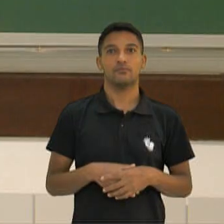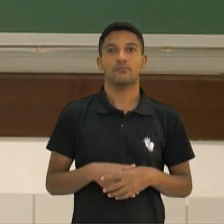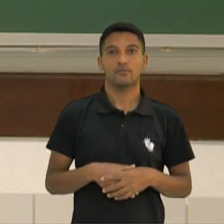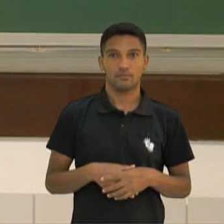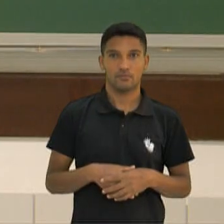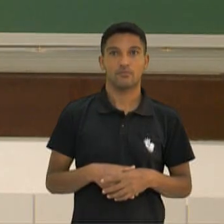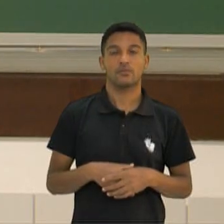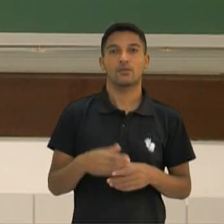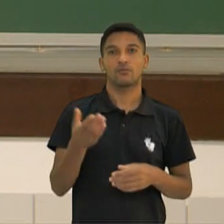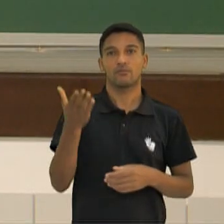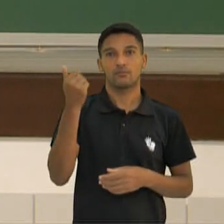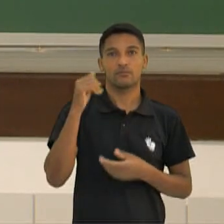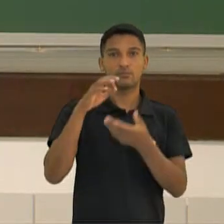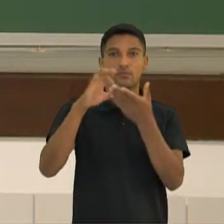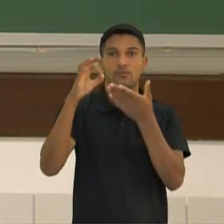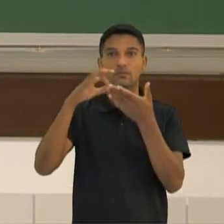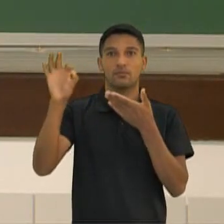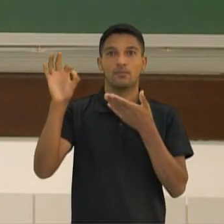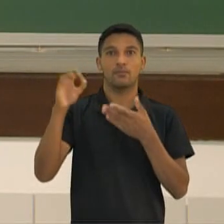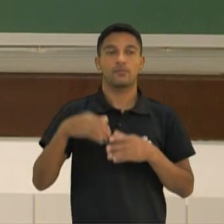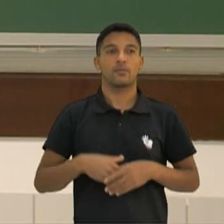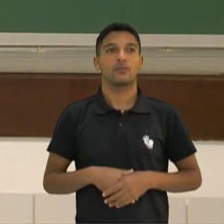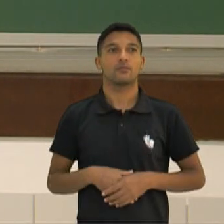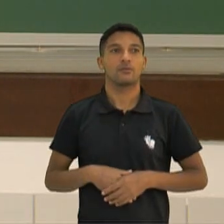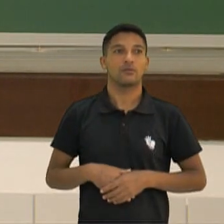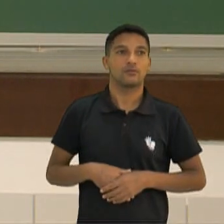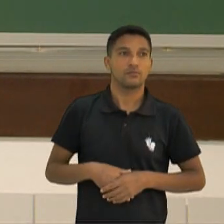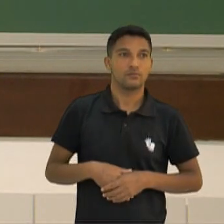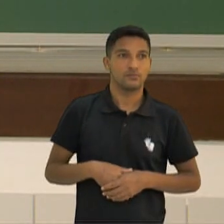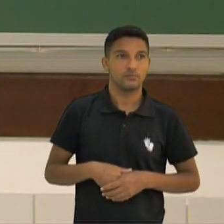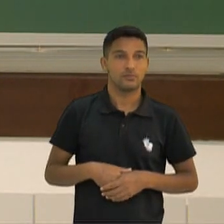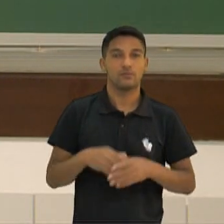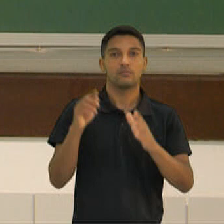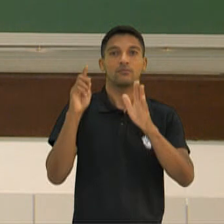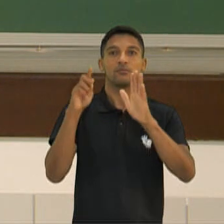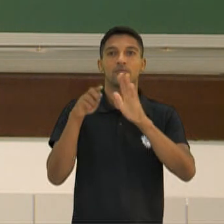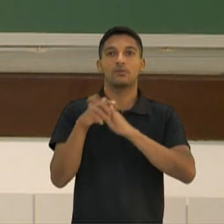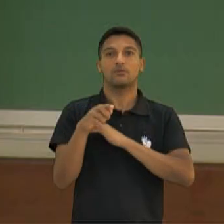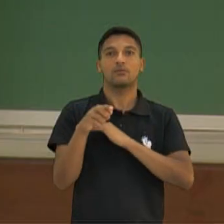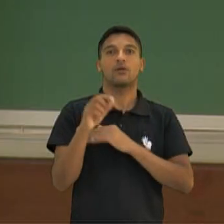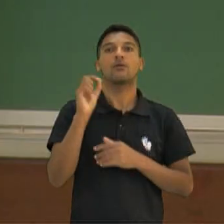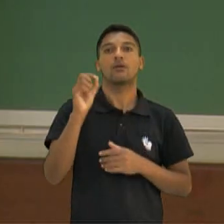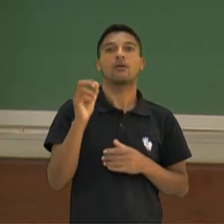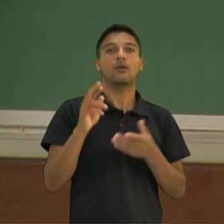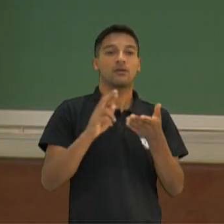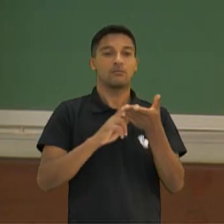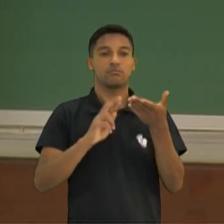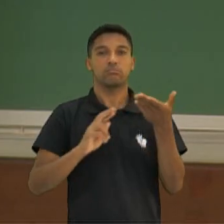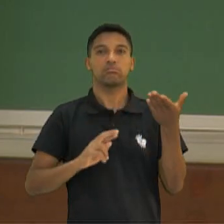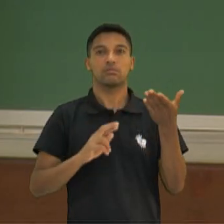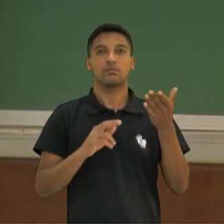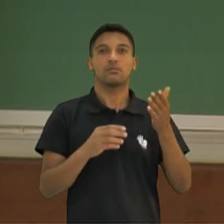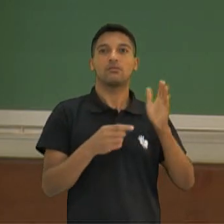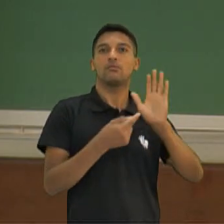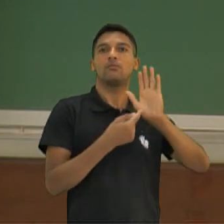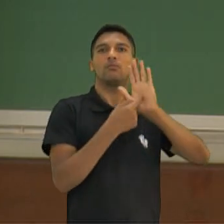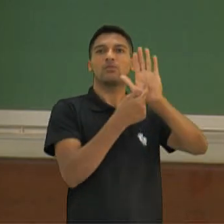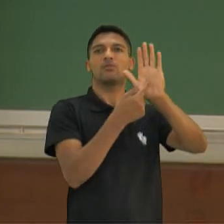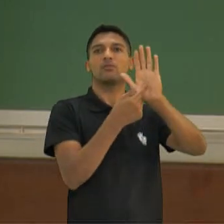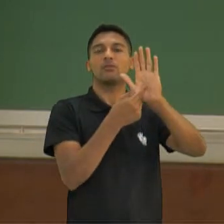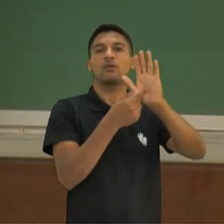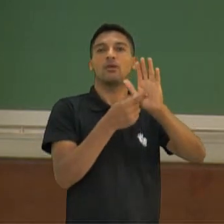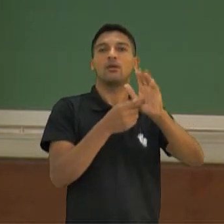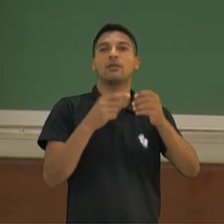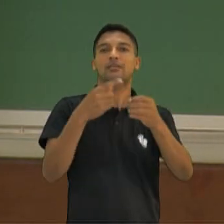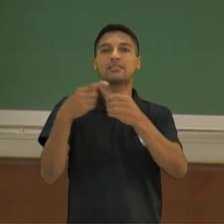Era o nono, vamos à correção do nosso primeiro questionário. A pergunta é o relatório, né, da expansão urbana na Europa, o desafio